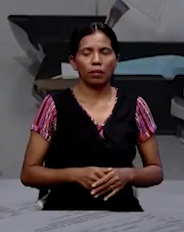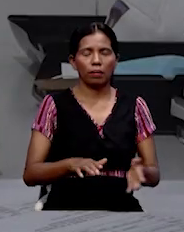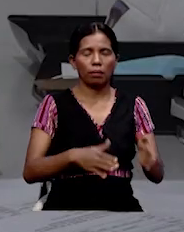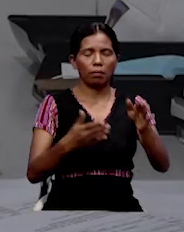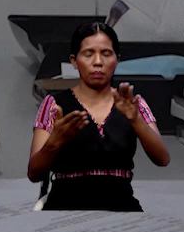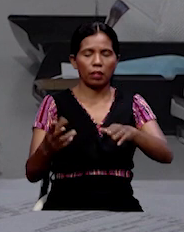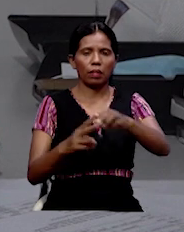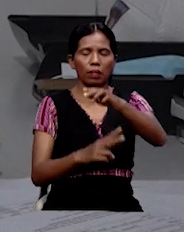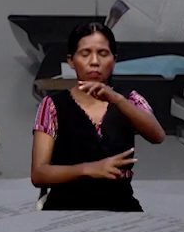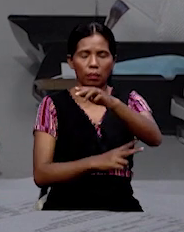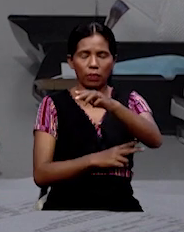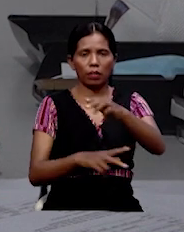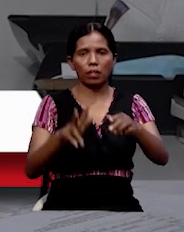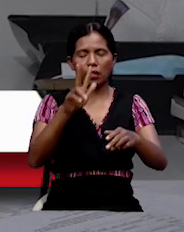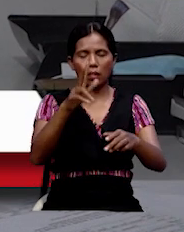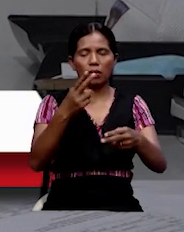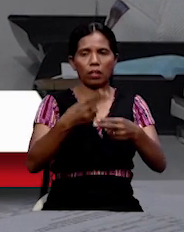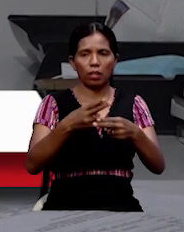a Matebiani, onara.